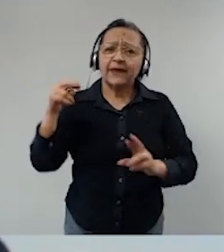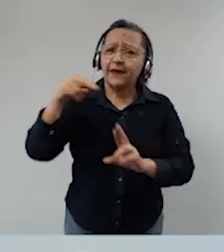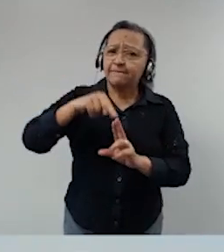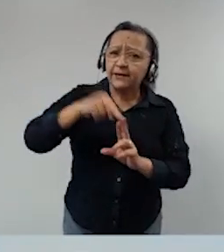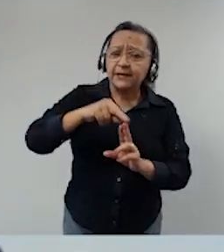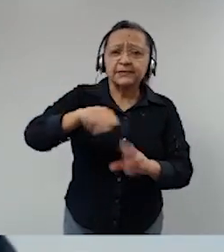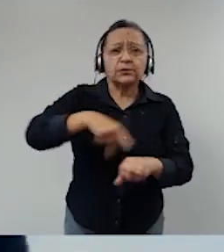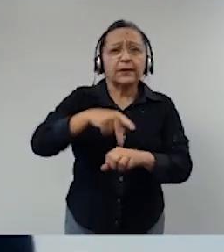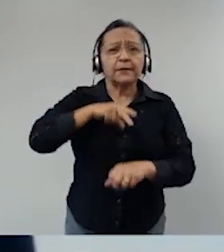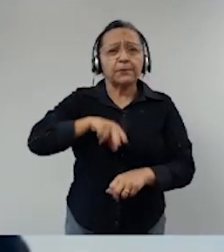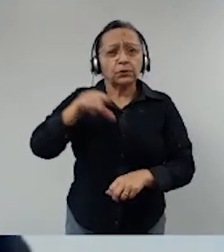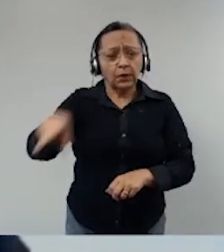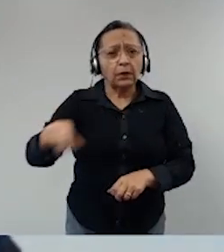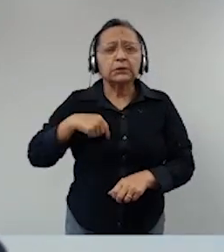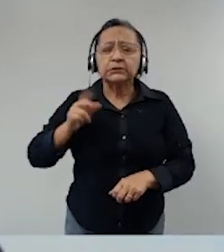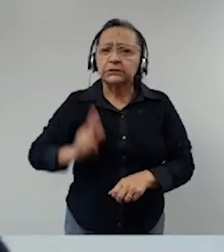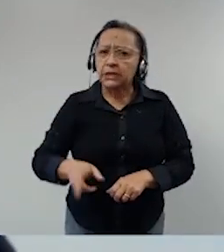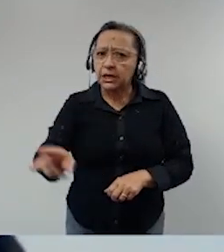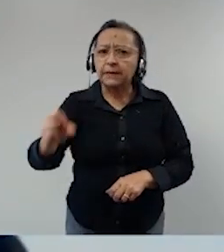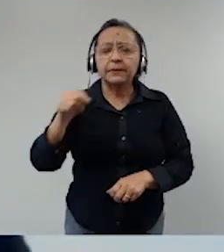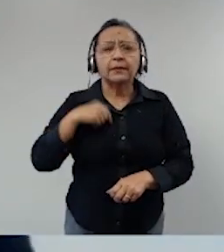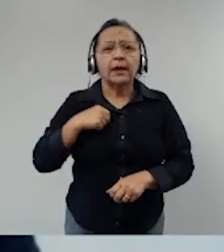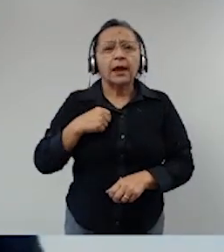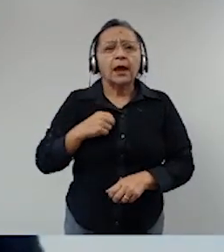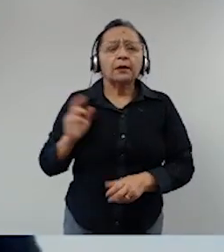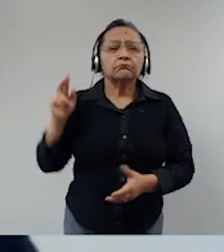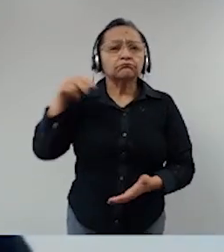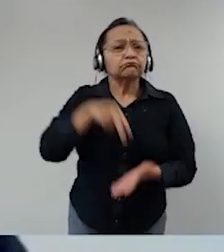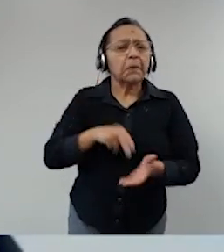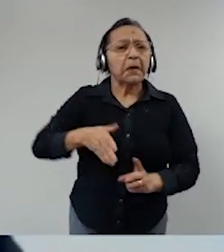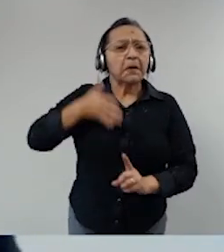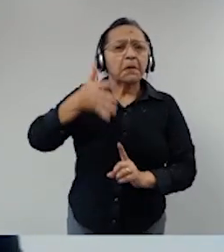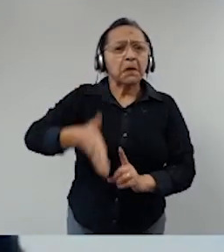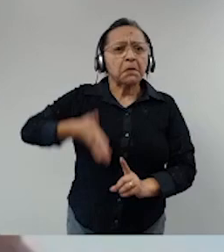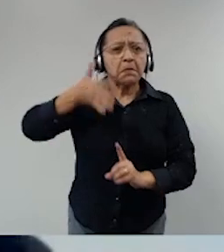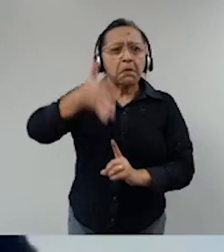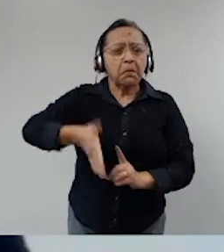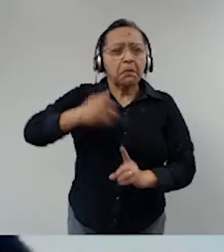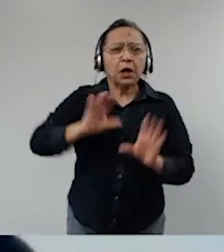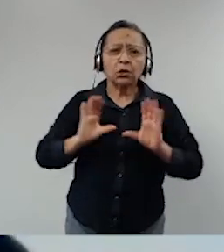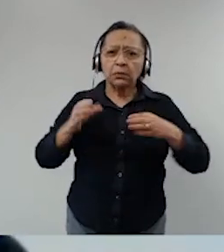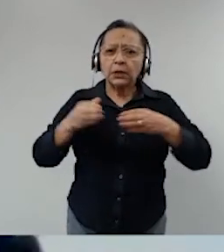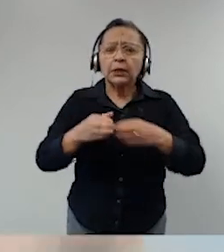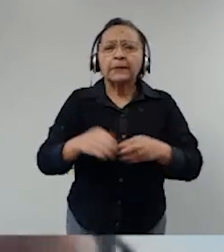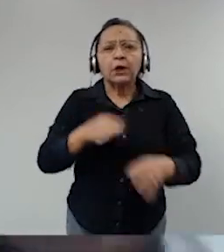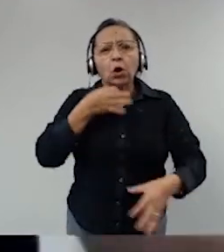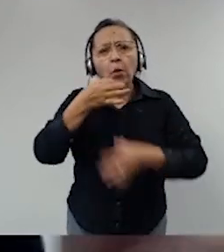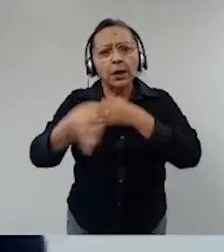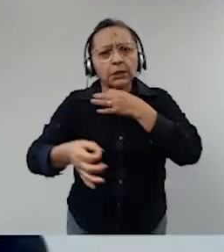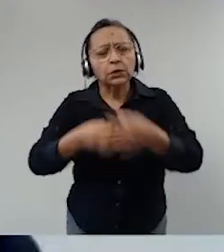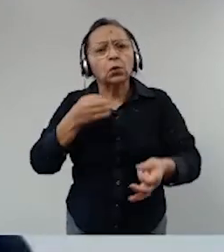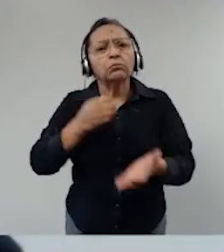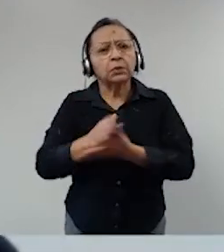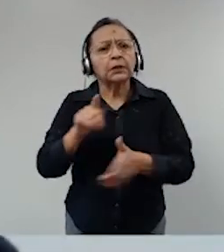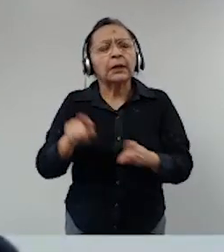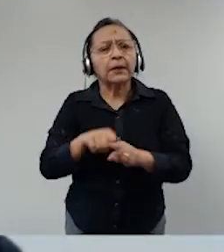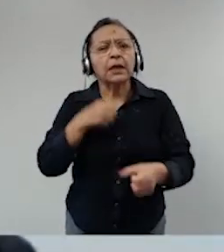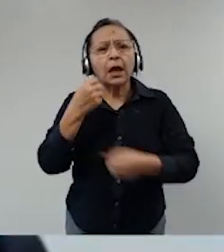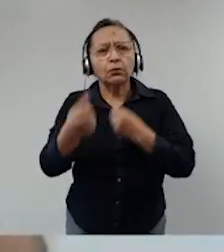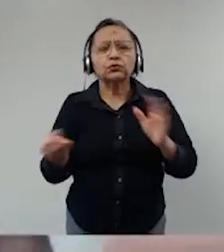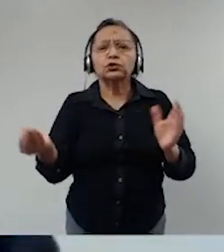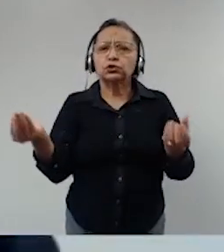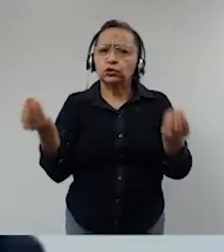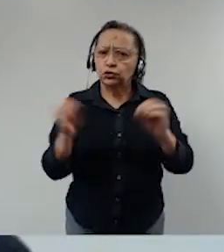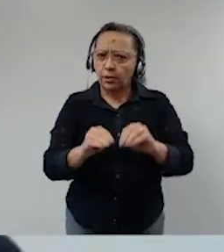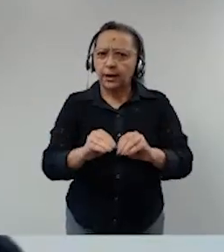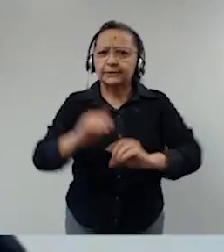sendo frequentemente orador em conferências e comentador regular, inclusive em jornais televisivos locais,